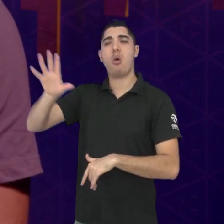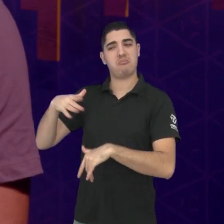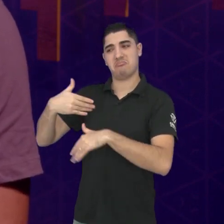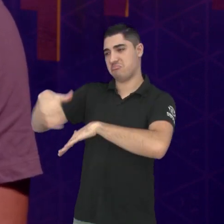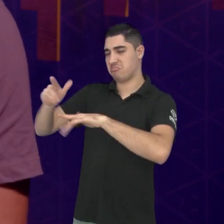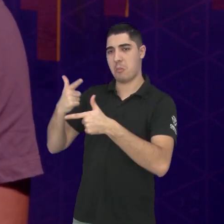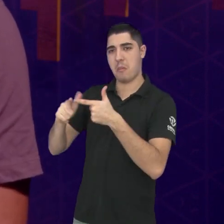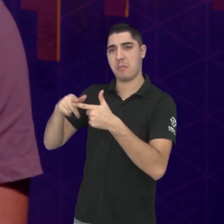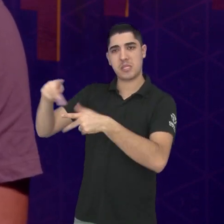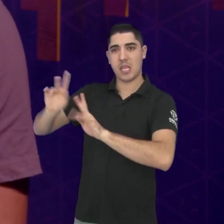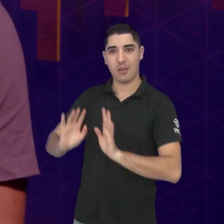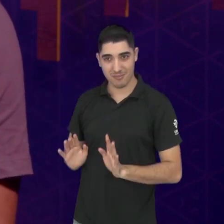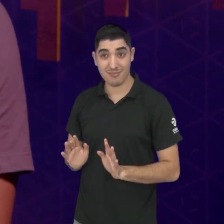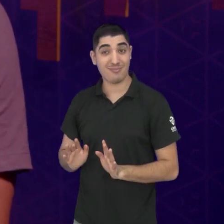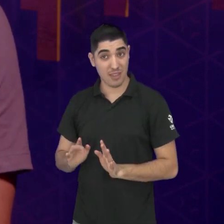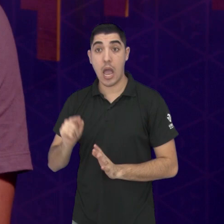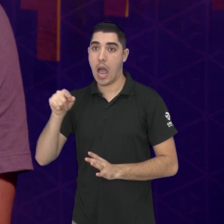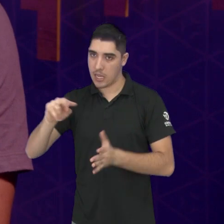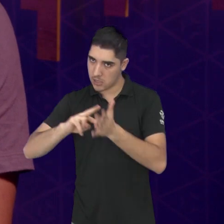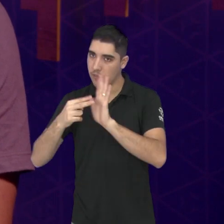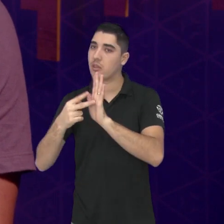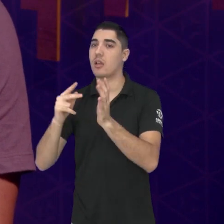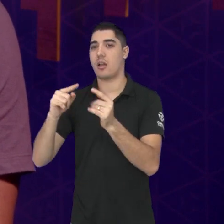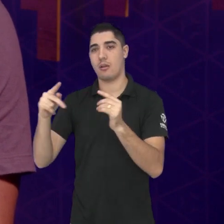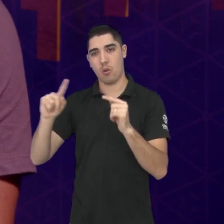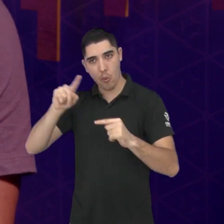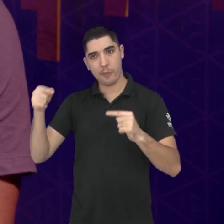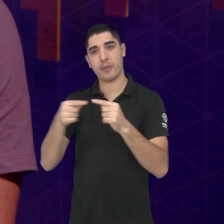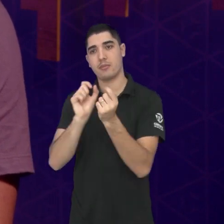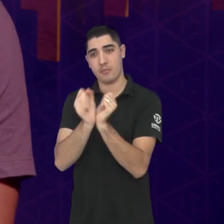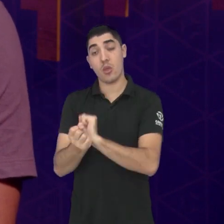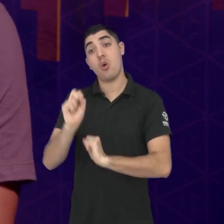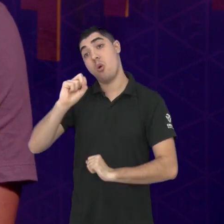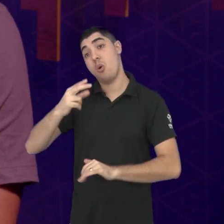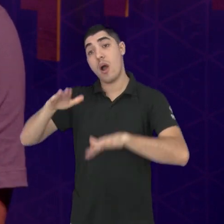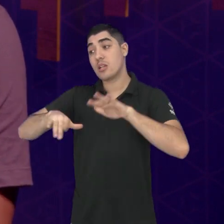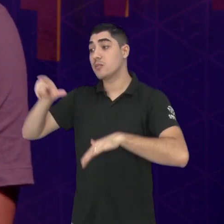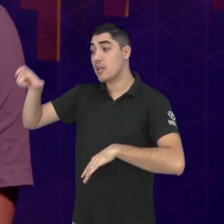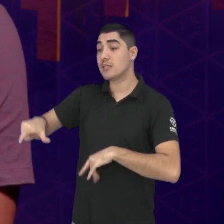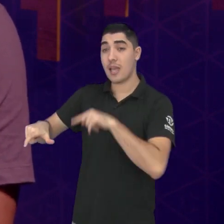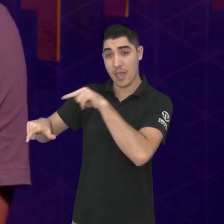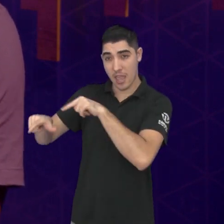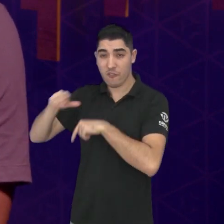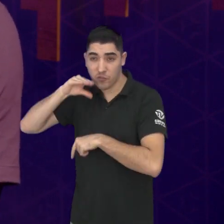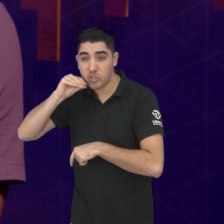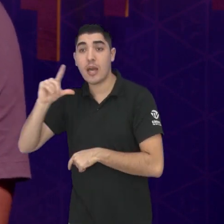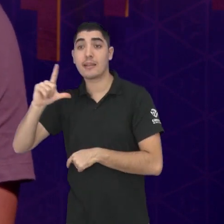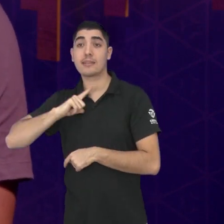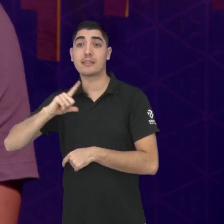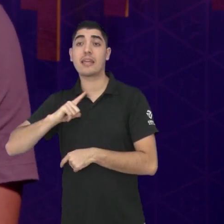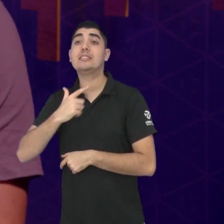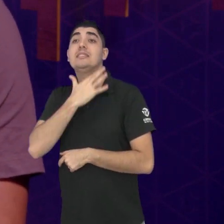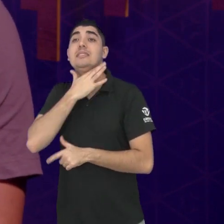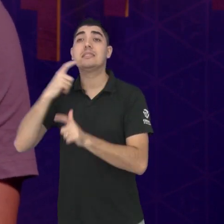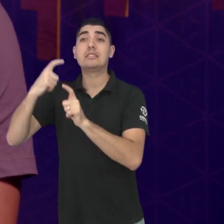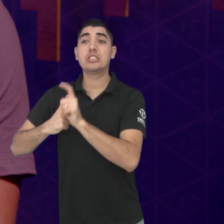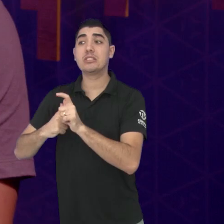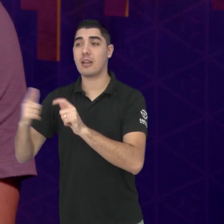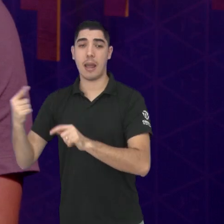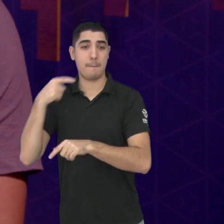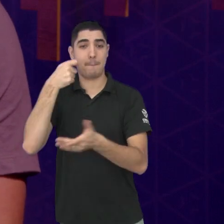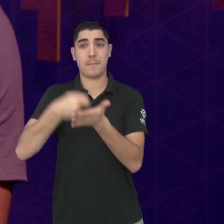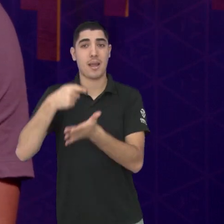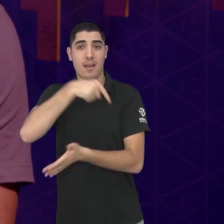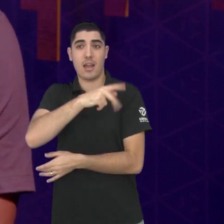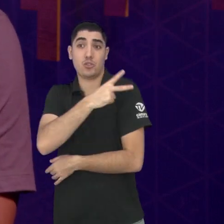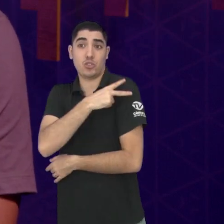quando o empregado tem uma dívida impagável com o empregador, que